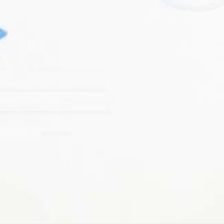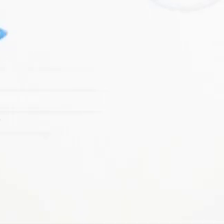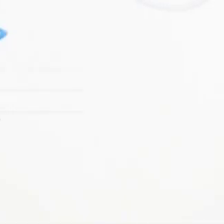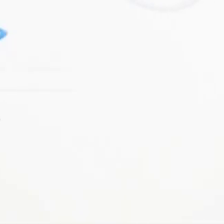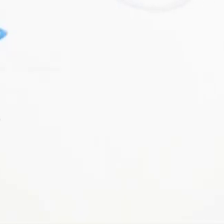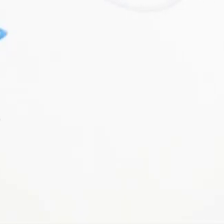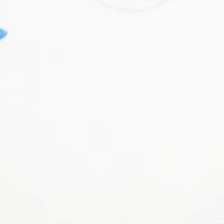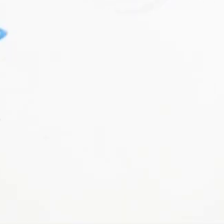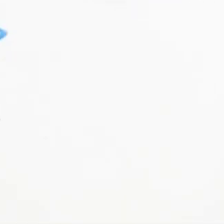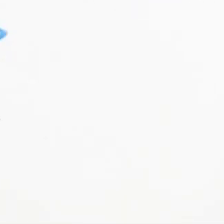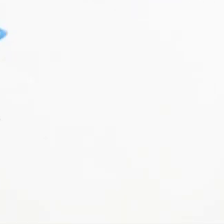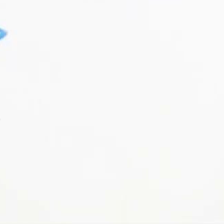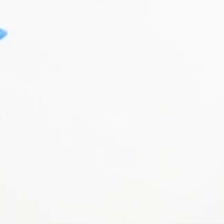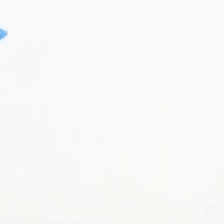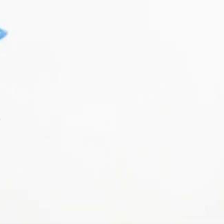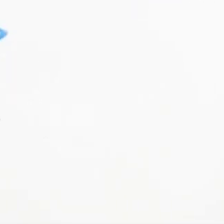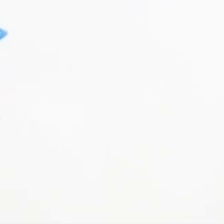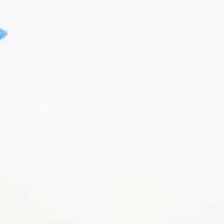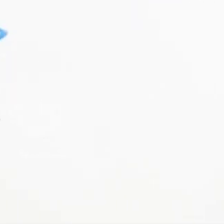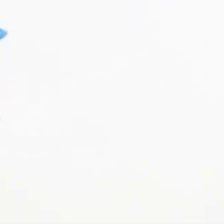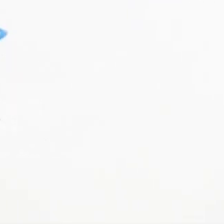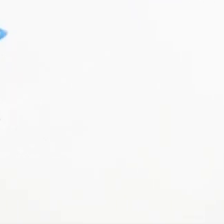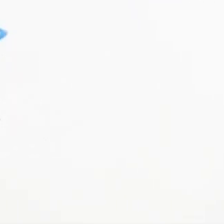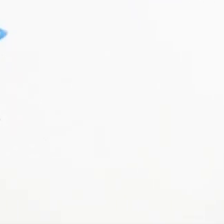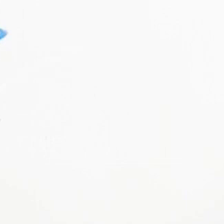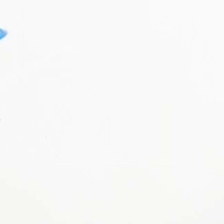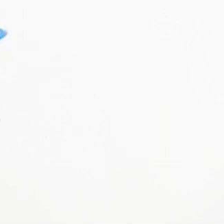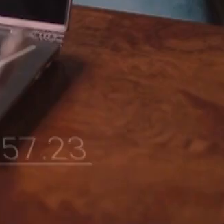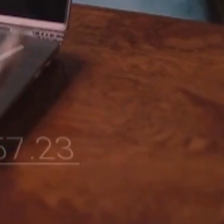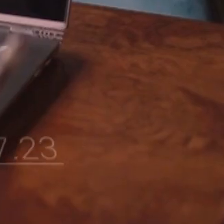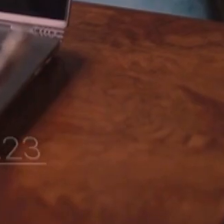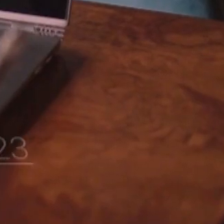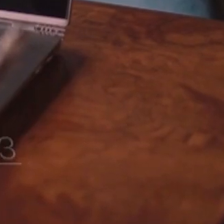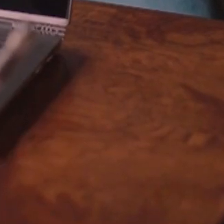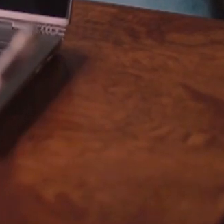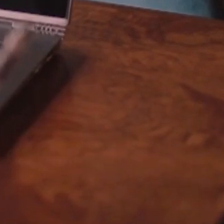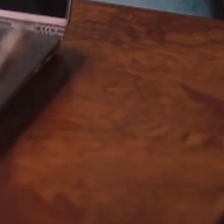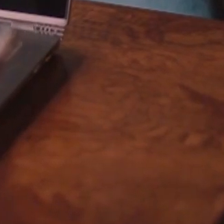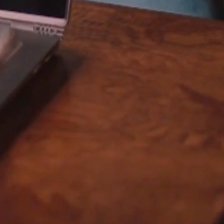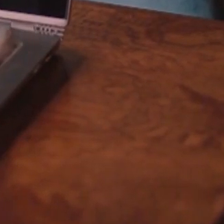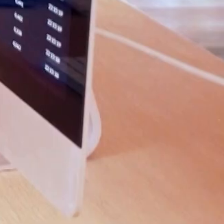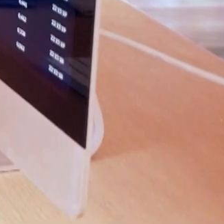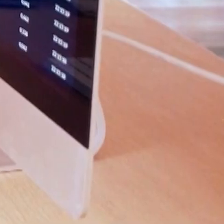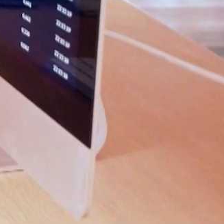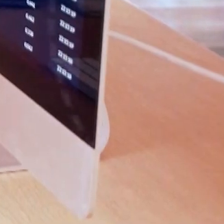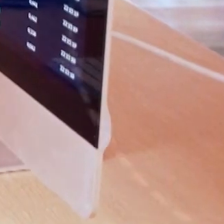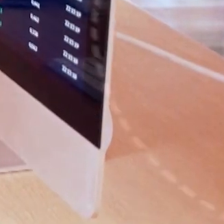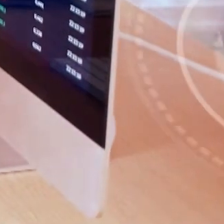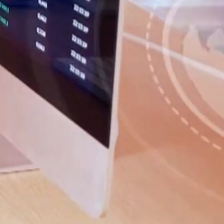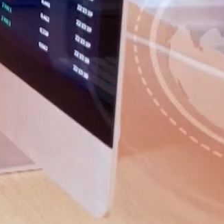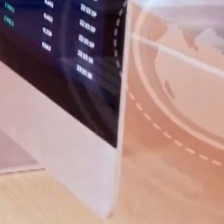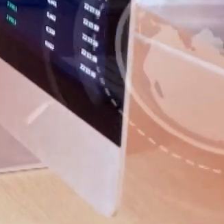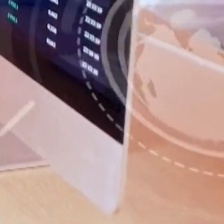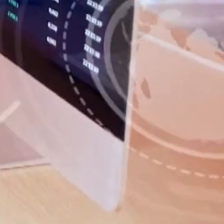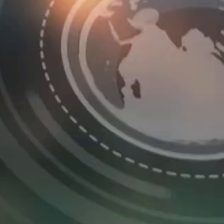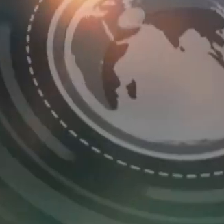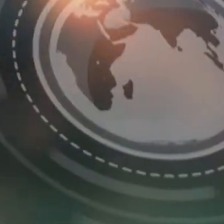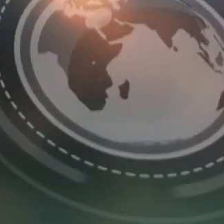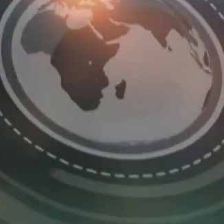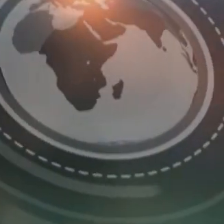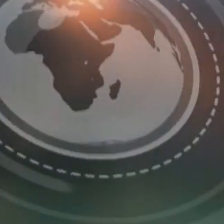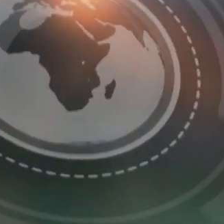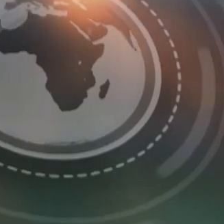o pão. Por que afeta o pão? O Brasil importa trigo, certo? Apesar de ter produção interna, mas o Brasil não consegue